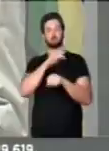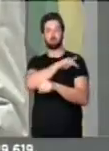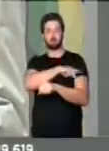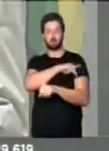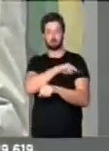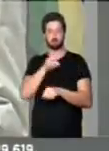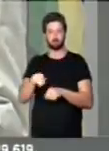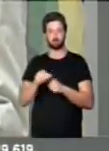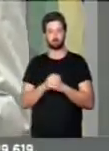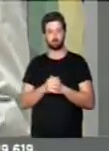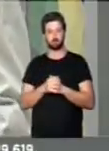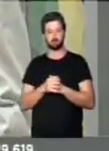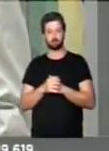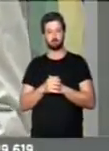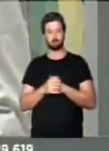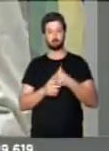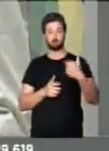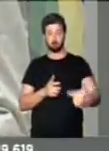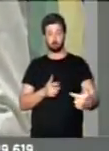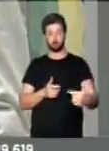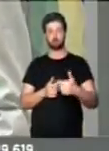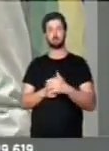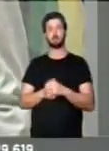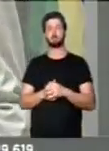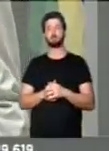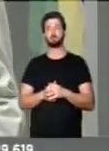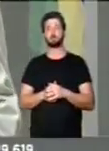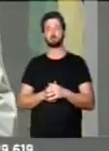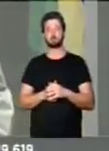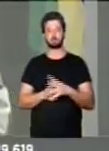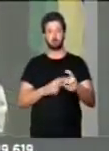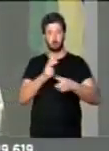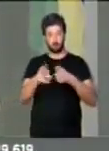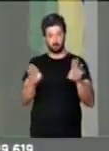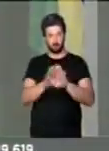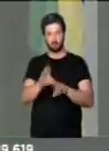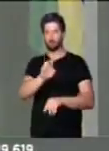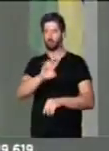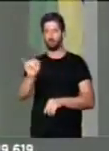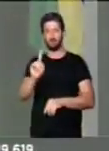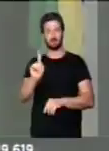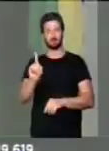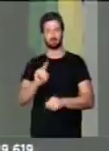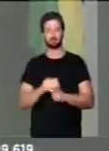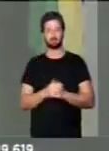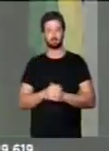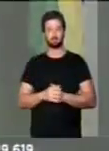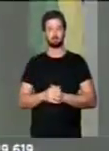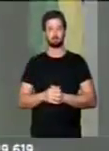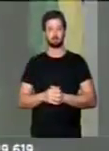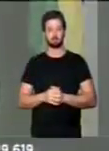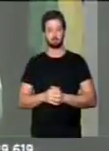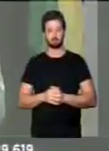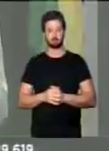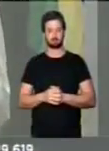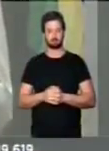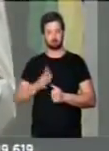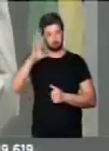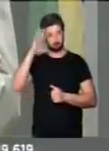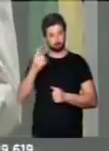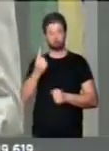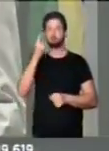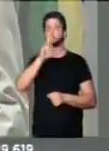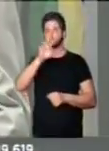Piauí. A segunda é que o parque não será fechado. Uma solução